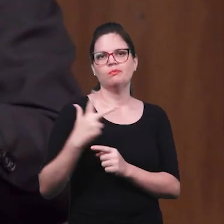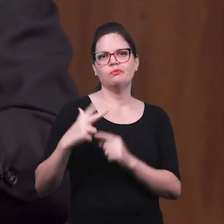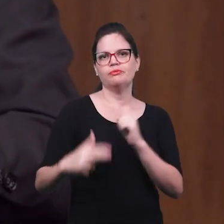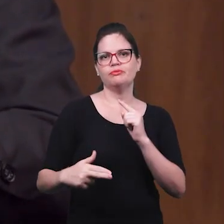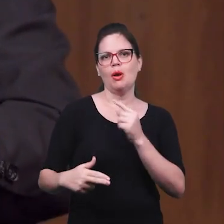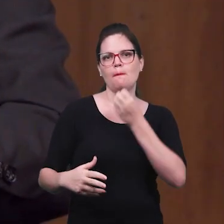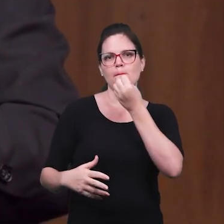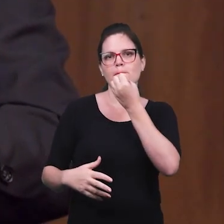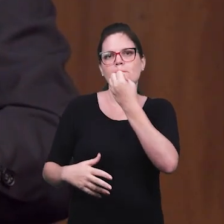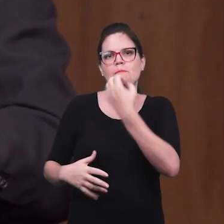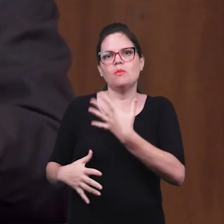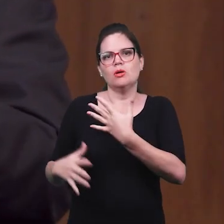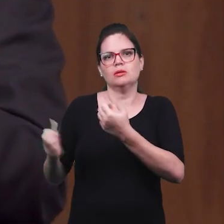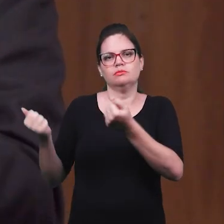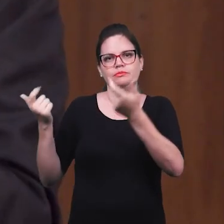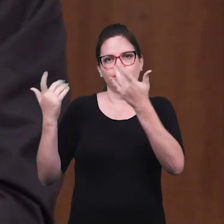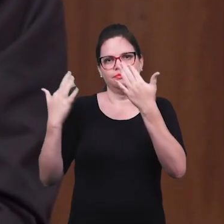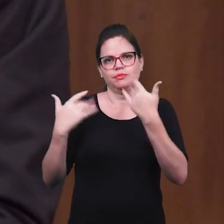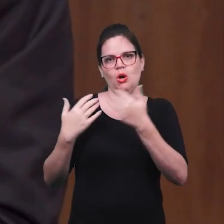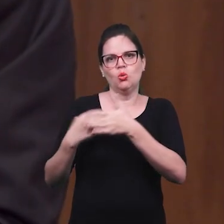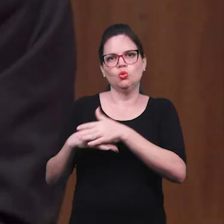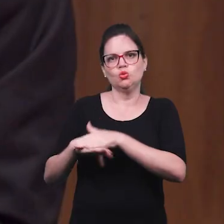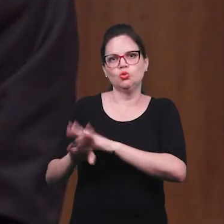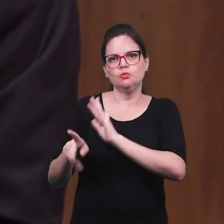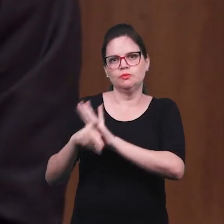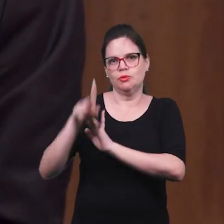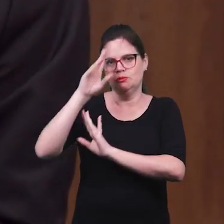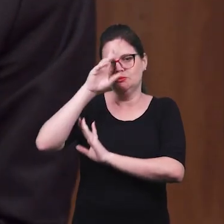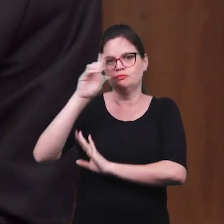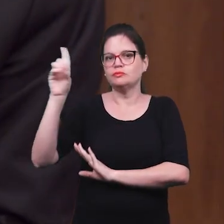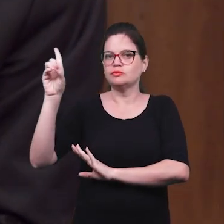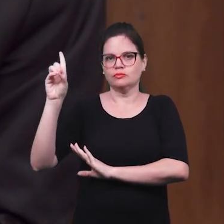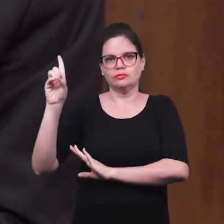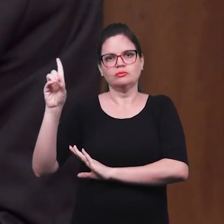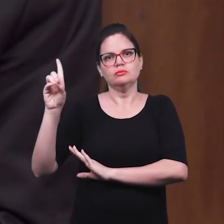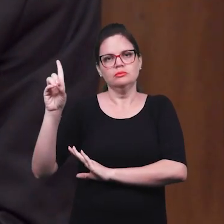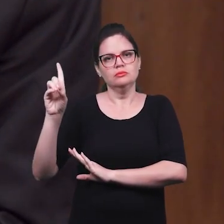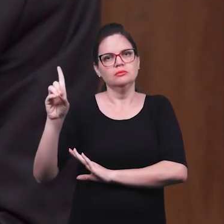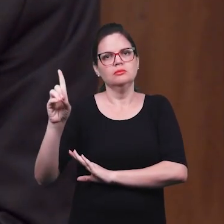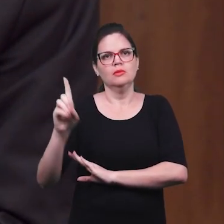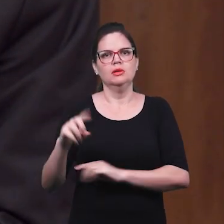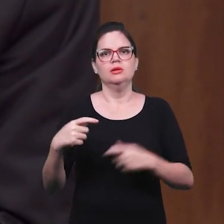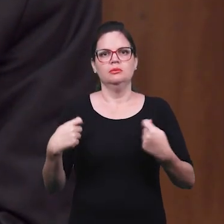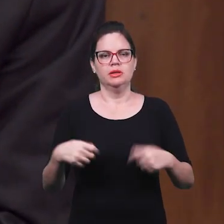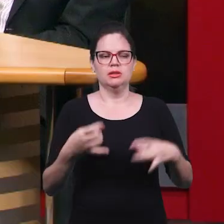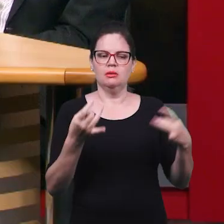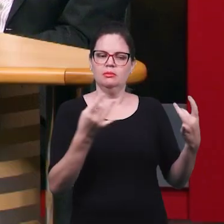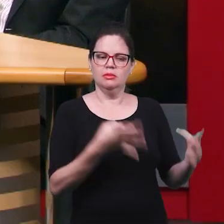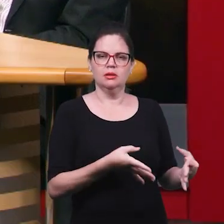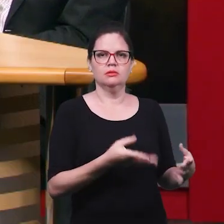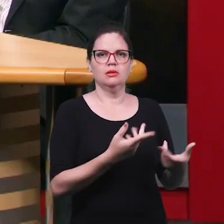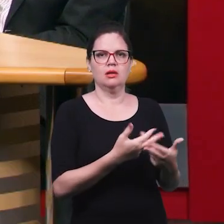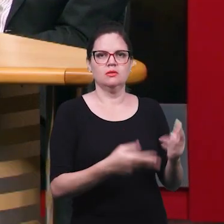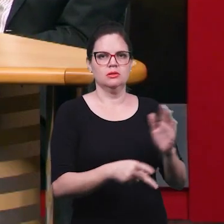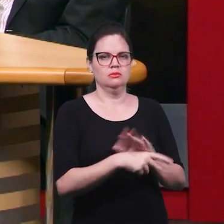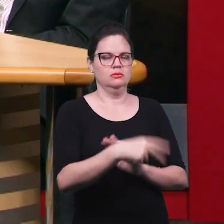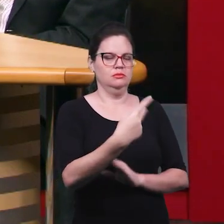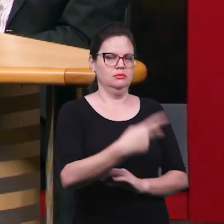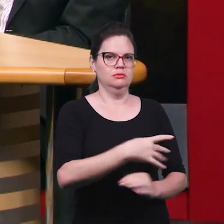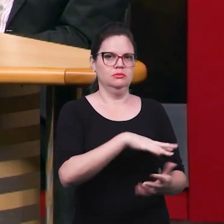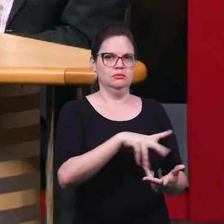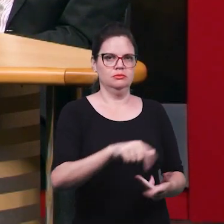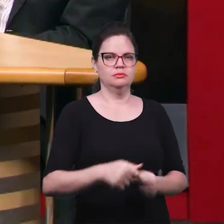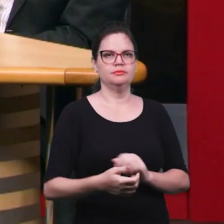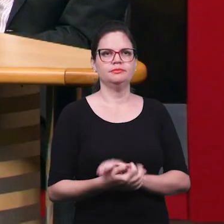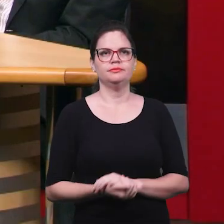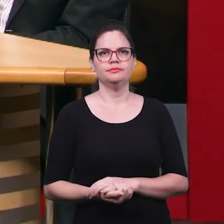ter os bons costumes que cabe a quem está servindo ao Senhor, e não aos deuses deles.